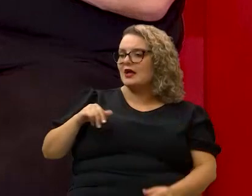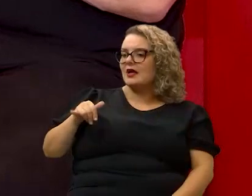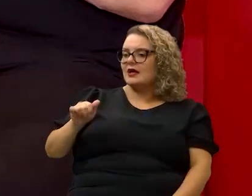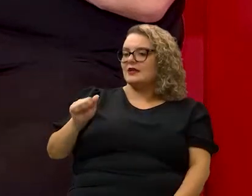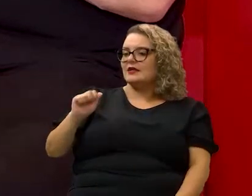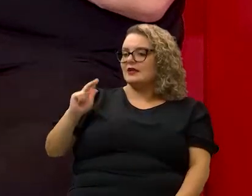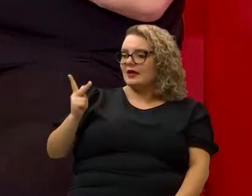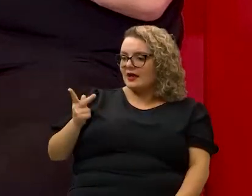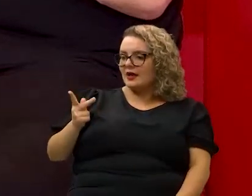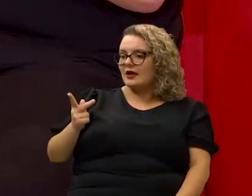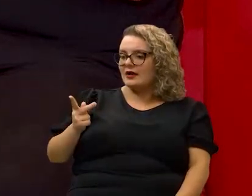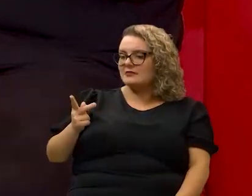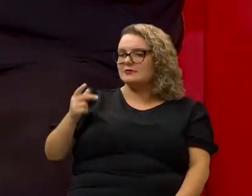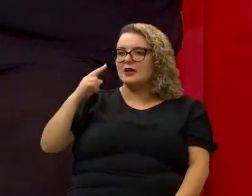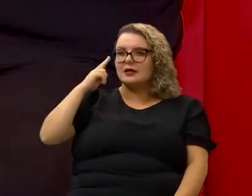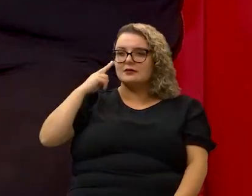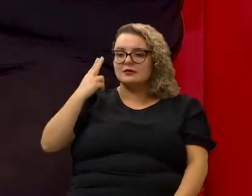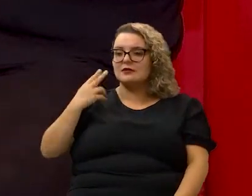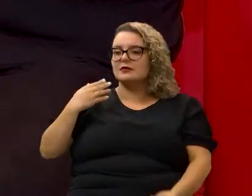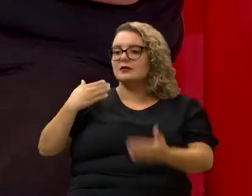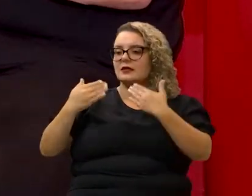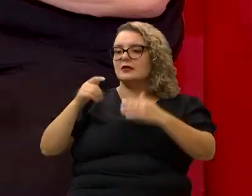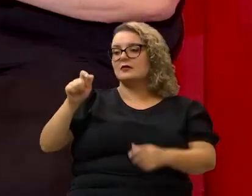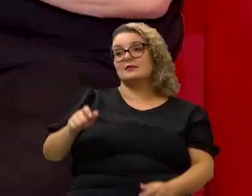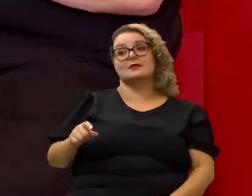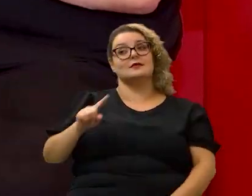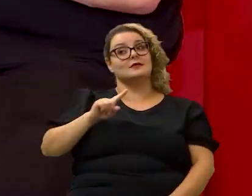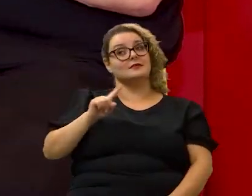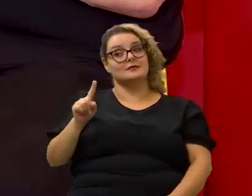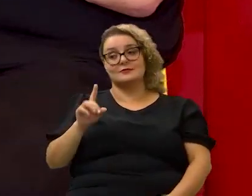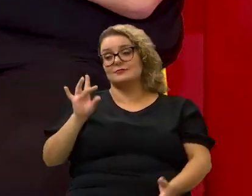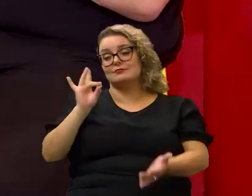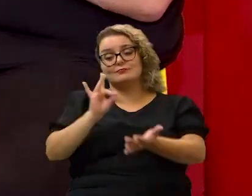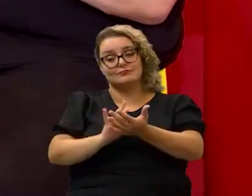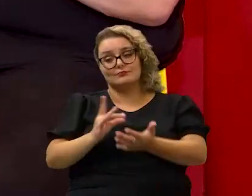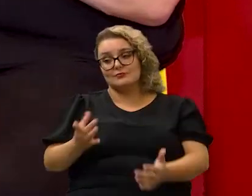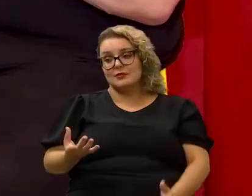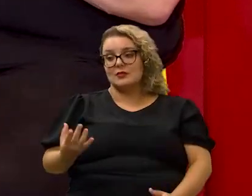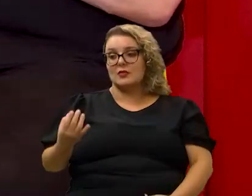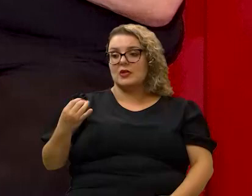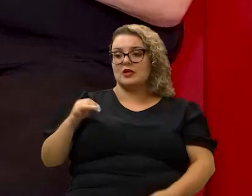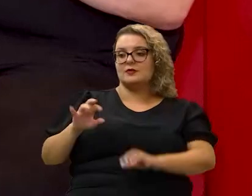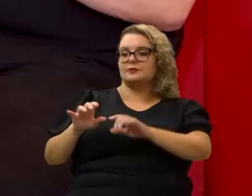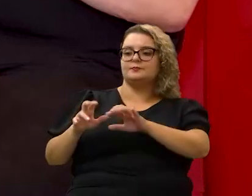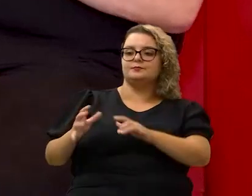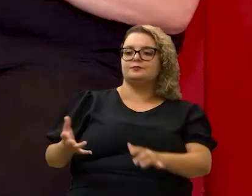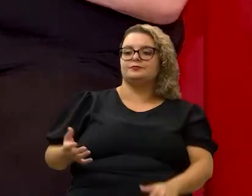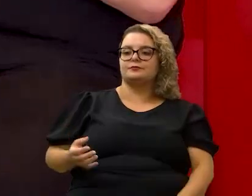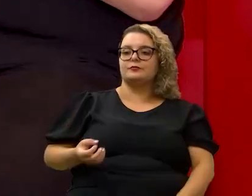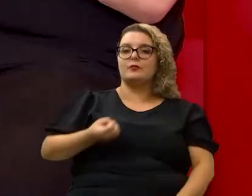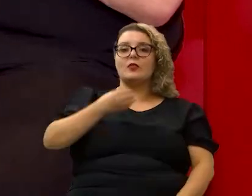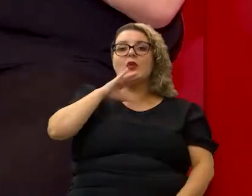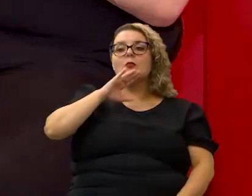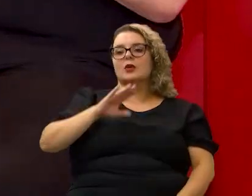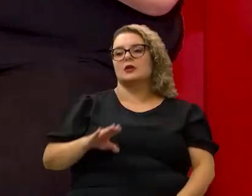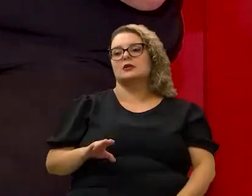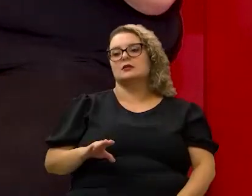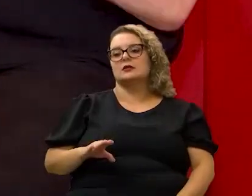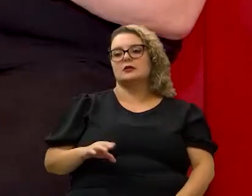é que a pessoa está falando com outra e não está. Mas se você coloca assim, entra lá e coloca boa